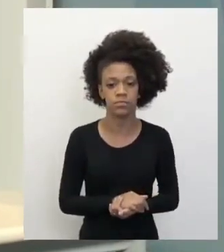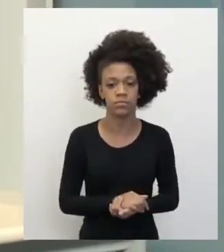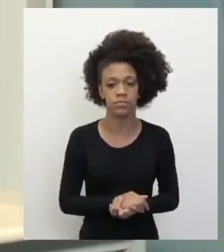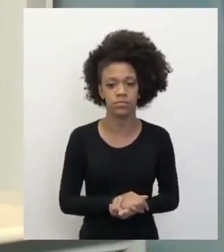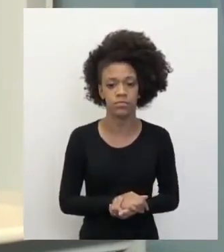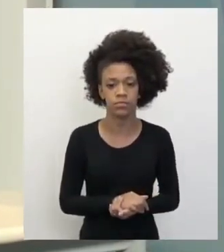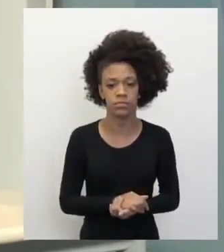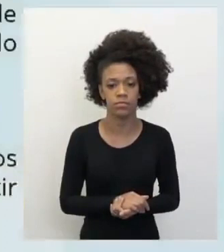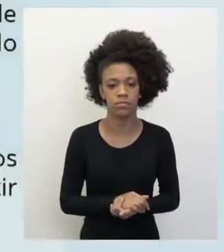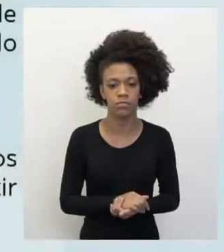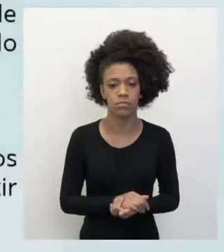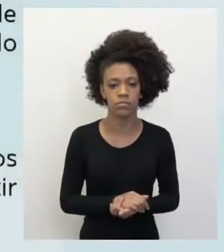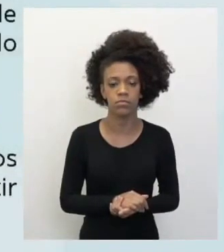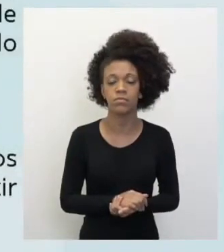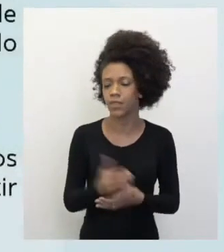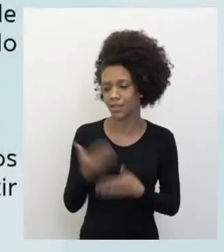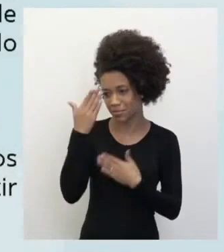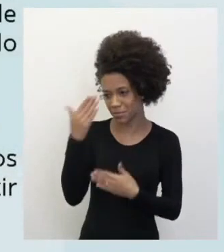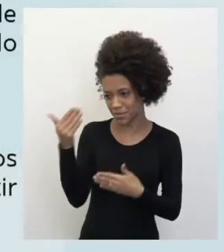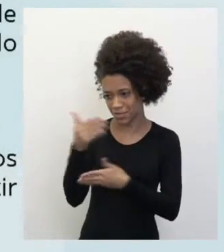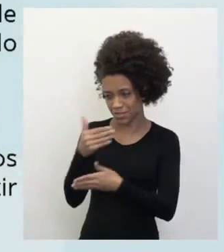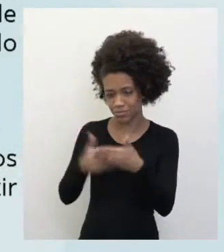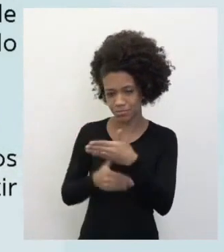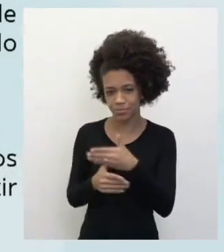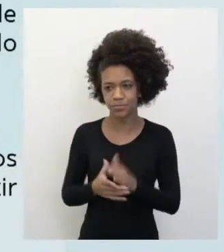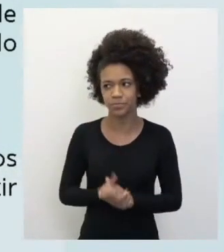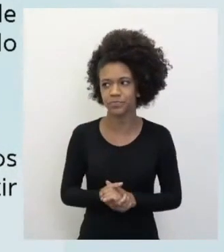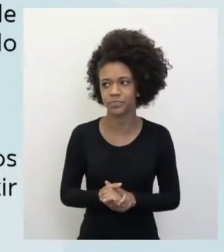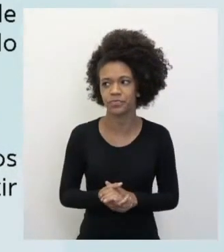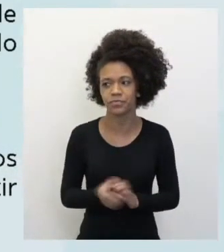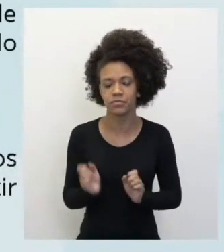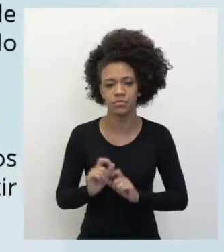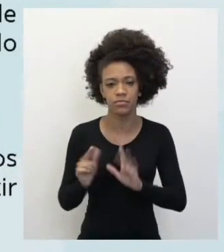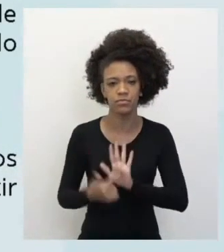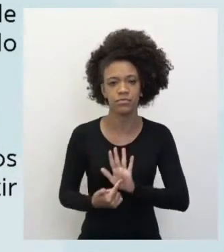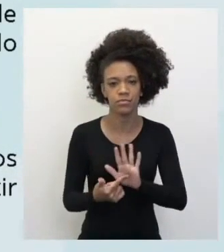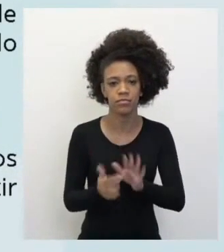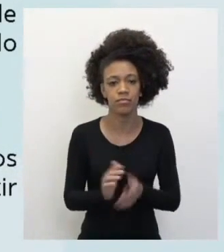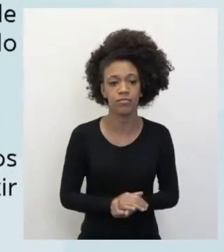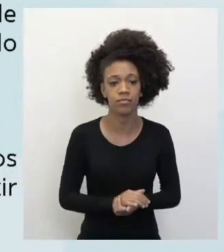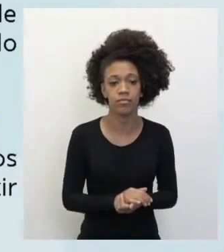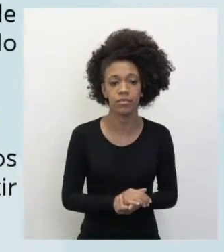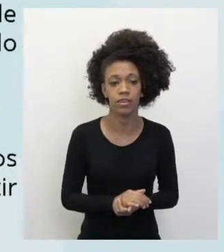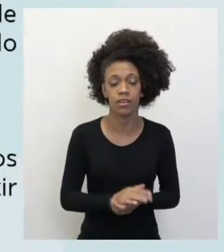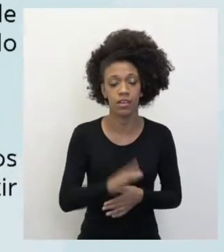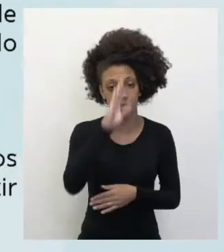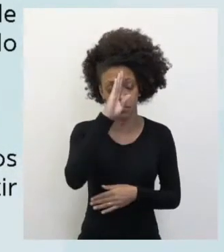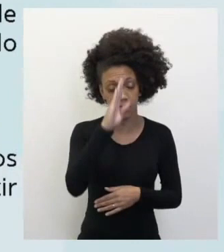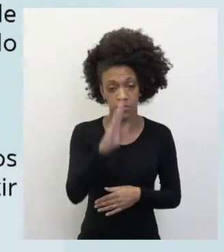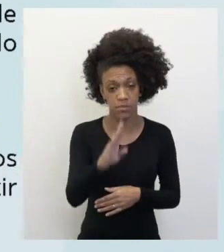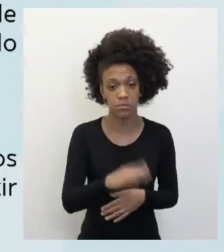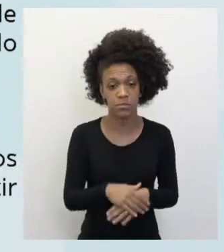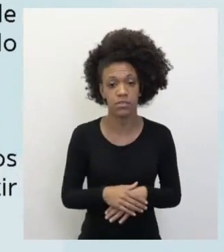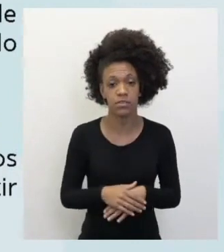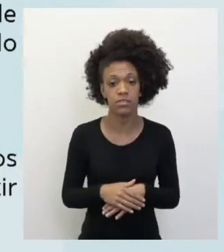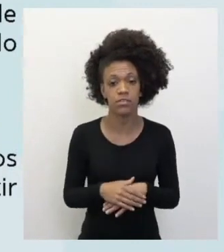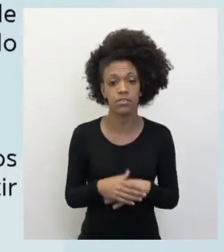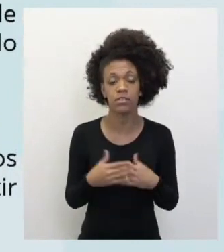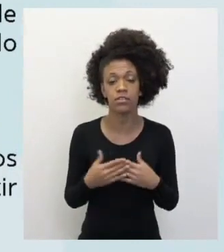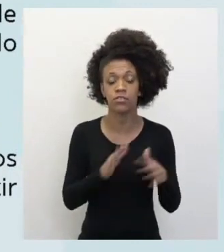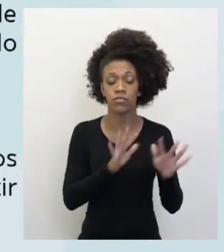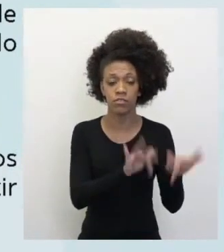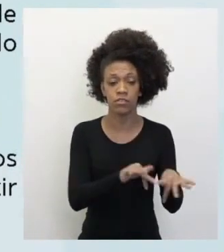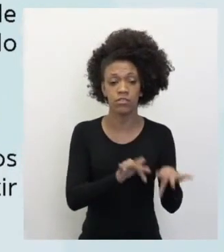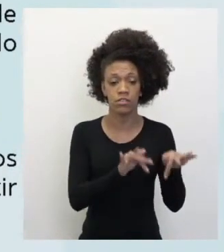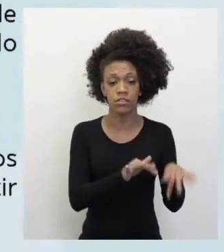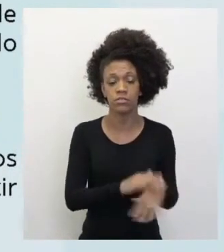Pode colocar na tela isso, obrigada. Então vai aparecer aí na tela para vocês. Apresentar as principais características do feudalismo por